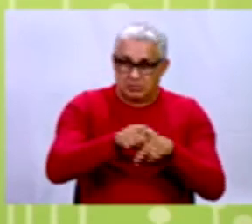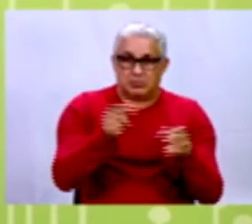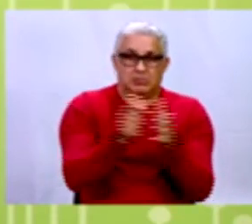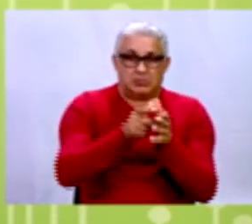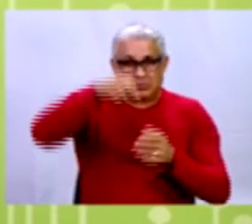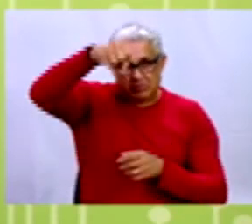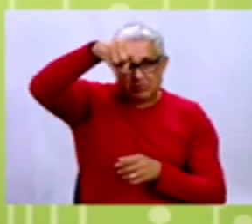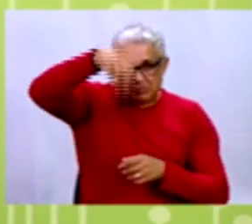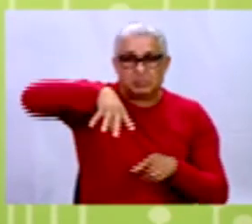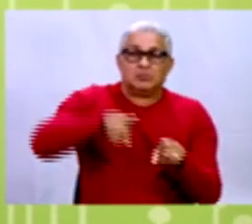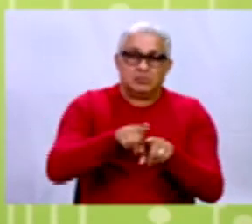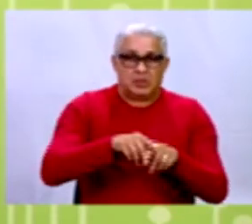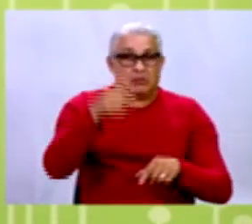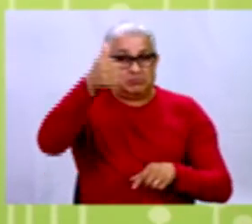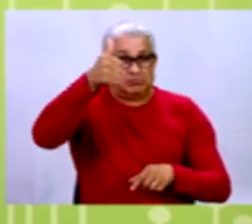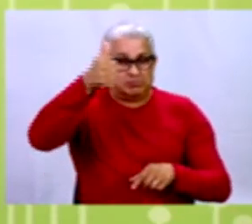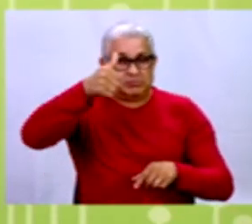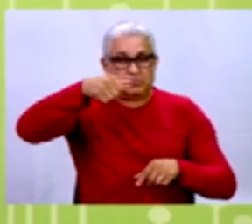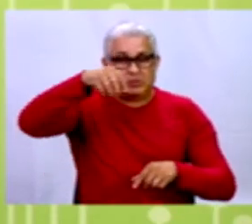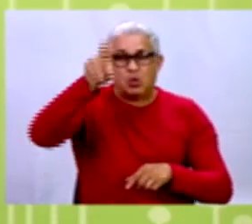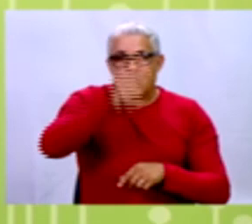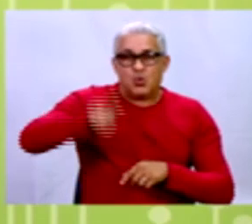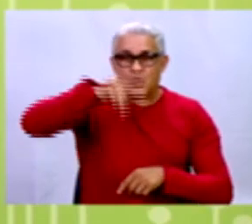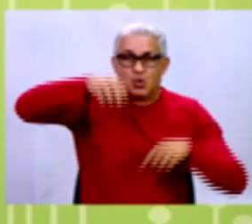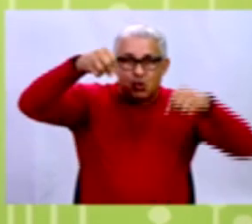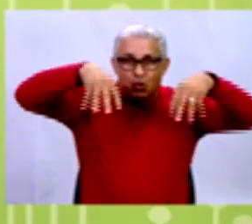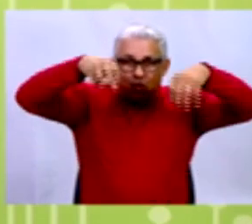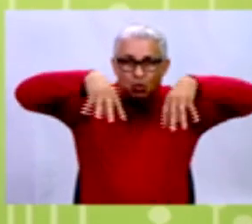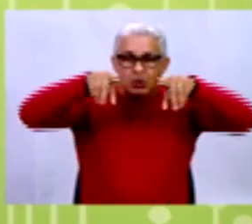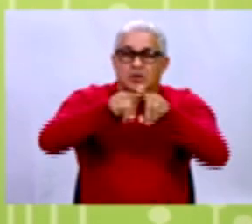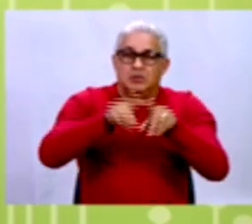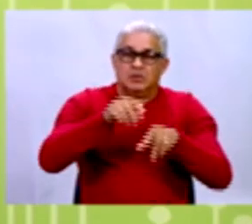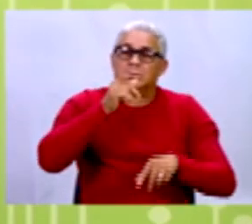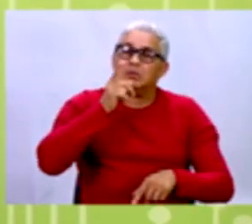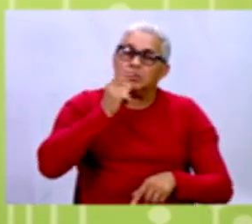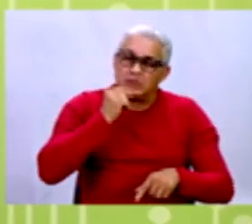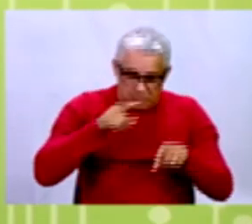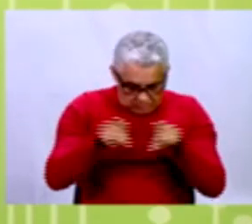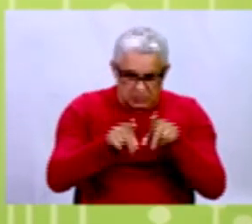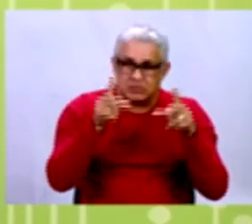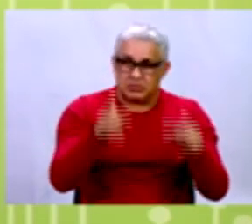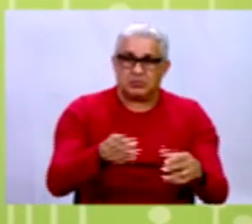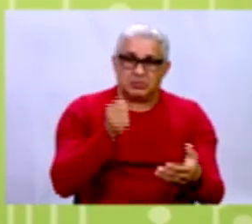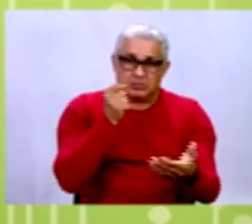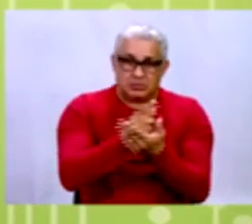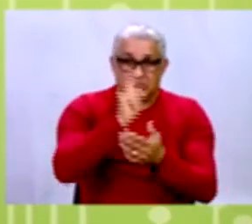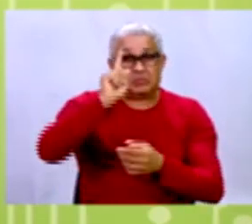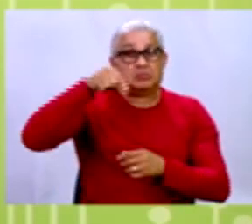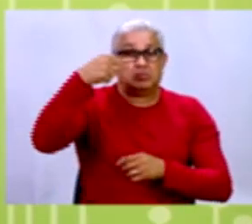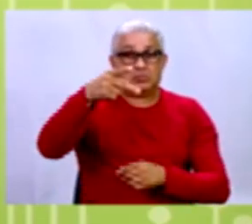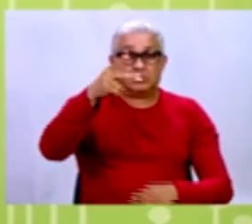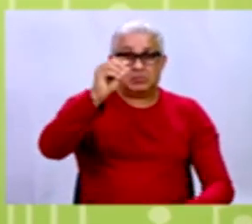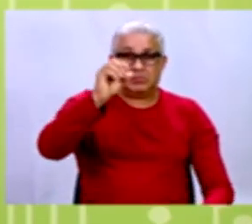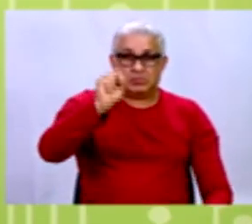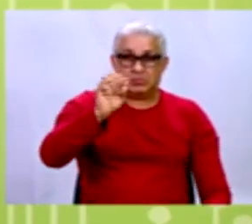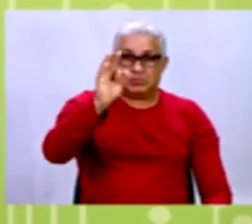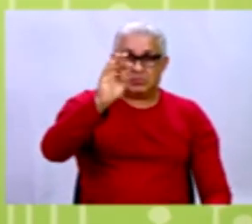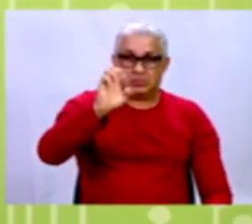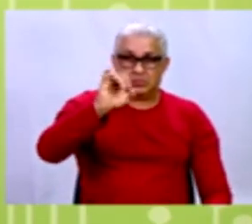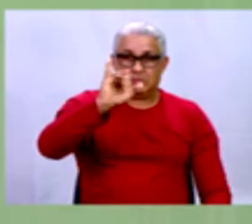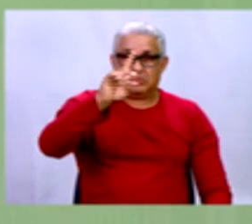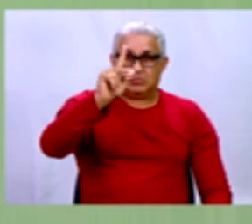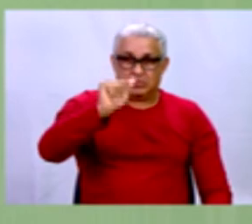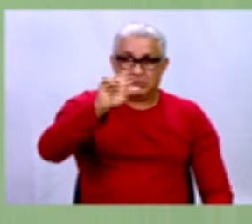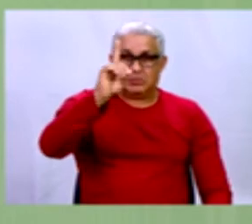primeiro a gente consome para depois pagar. Então, a de água é a mesma coisa, então é um pagamento postecipado, né? Aí a gente